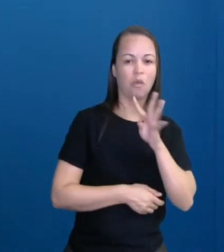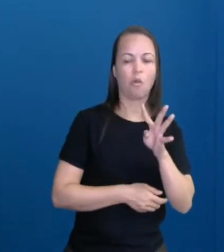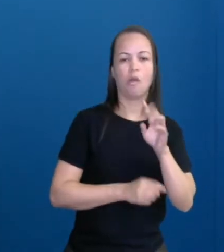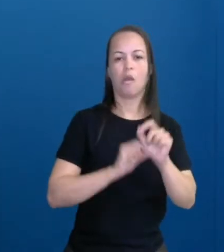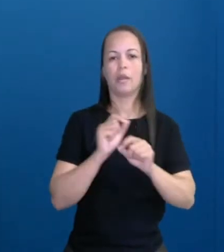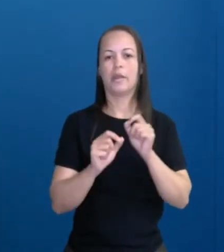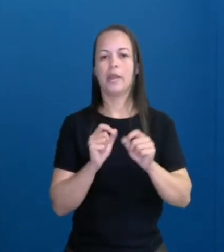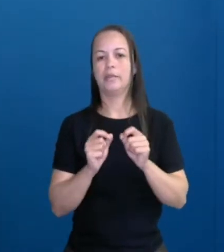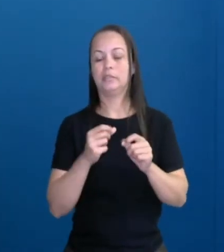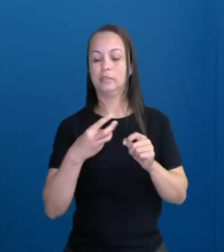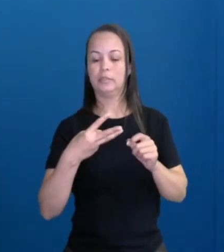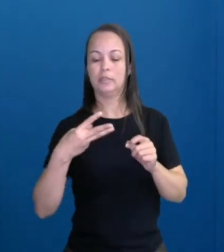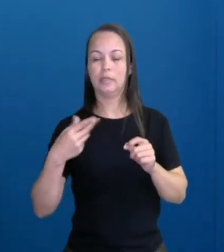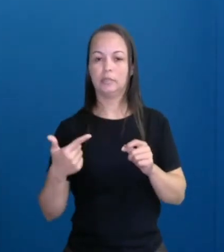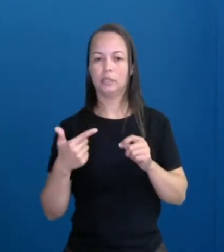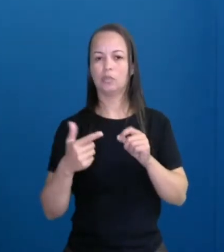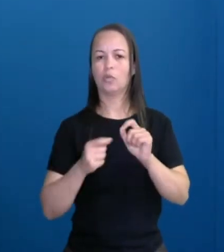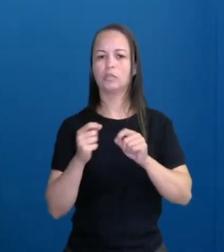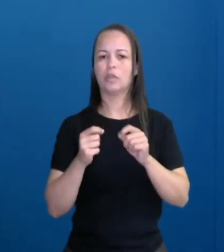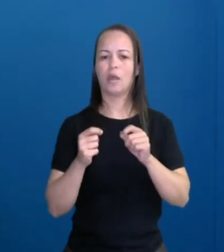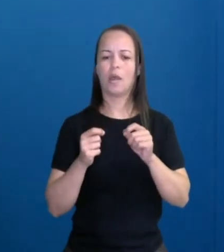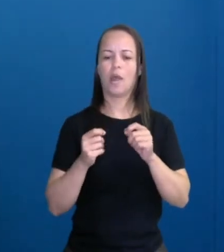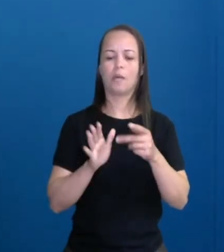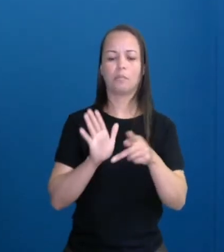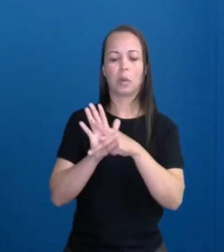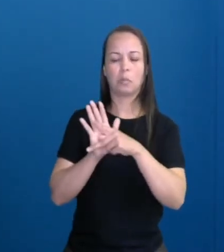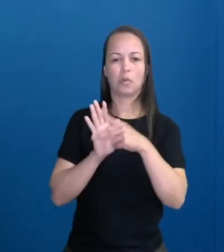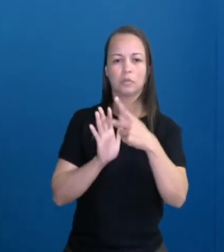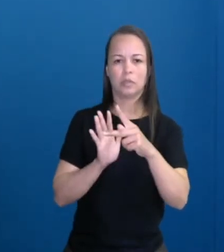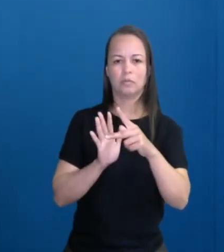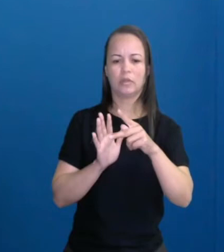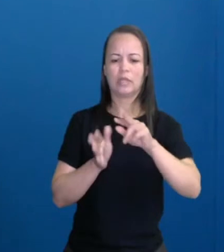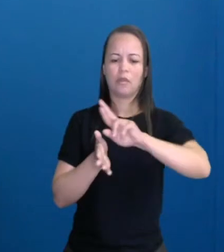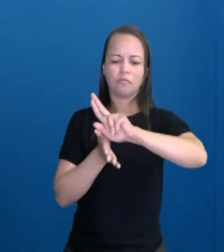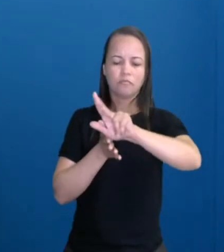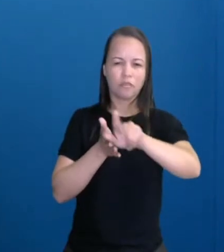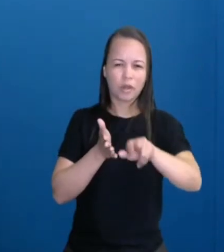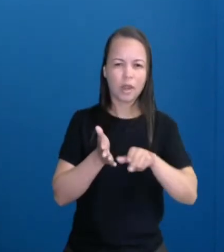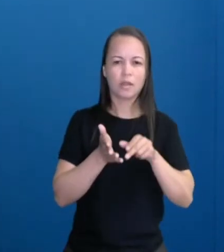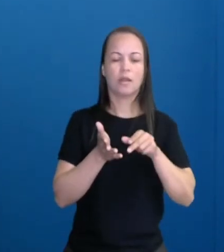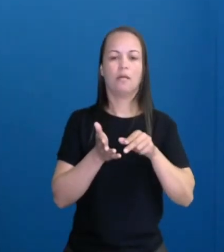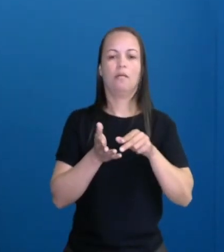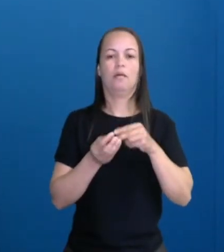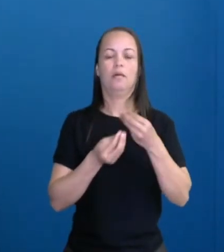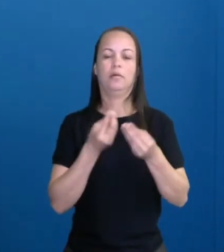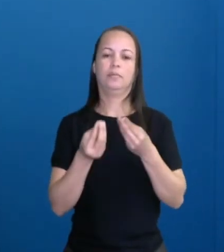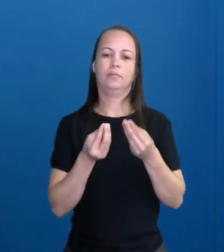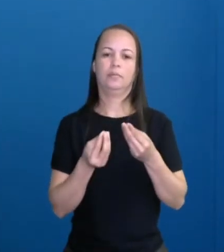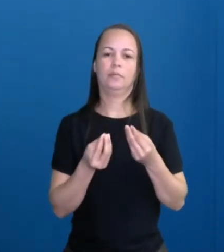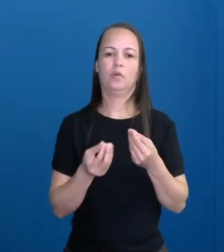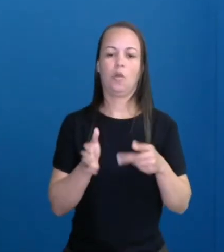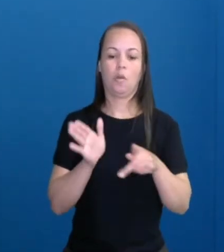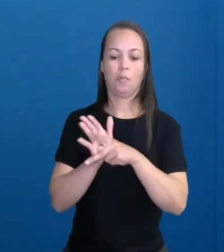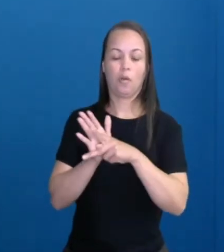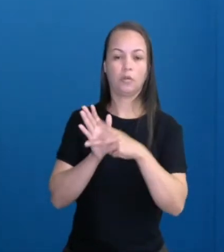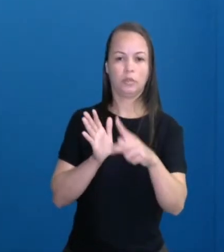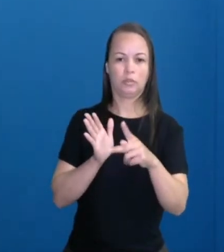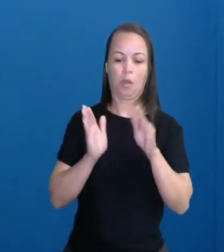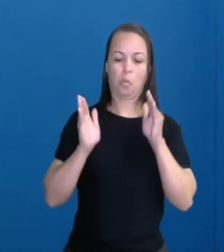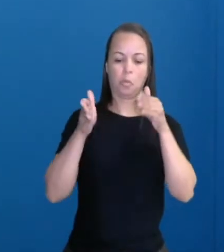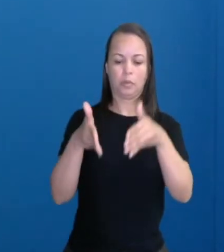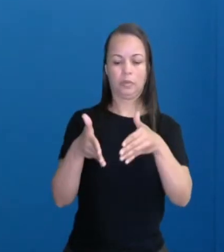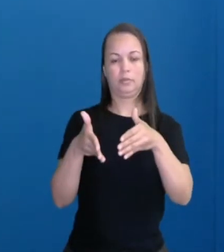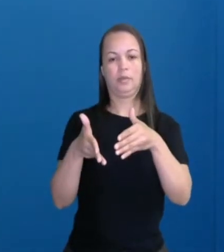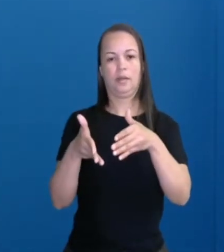diretamente proporcionais, ou seja, está havendo uma variação, mas é uma variação proporcional e direta, né,